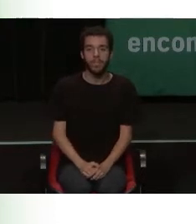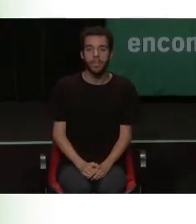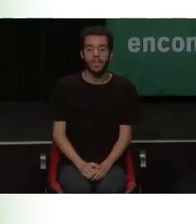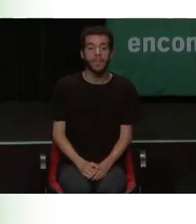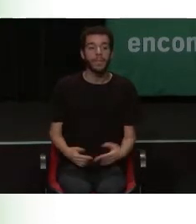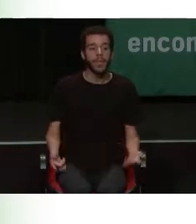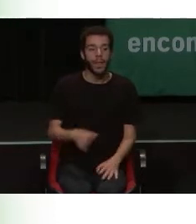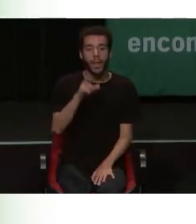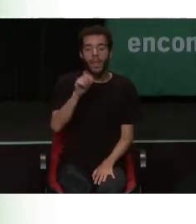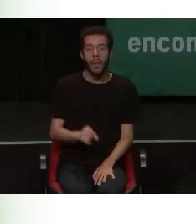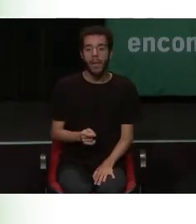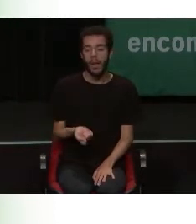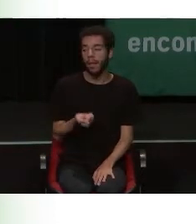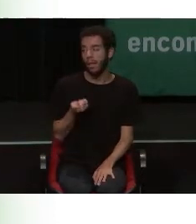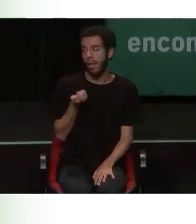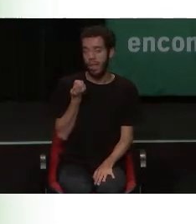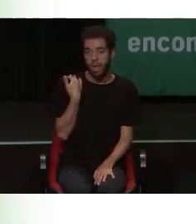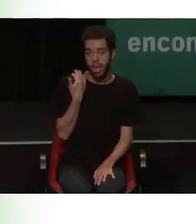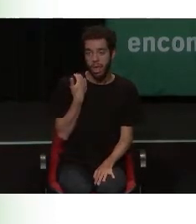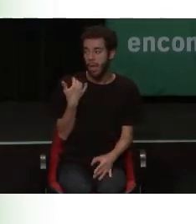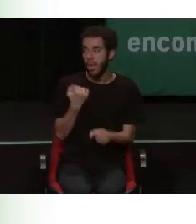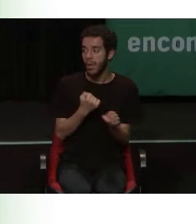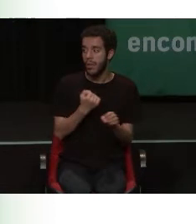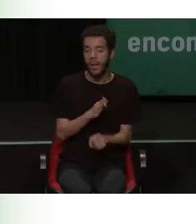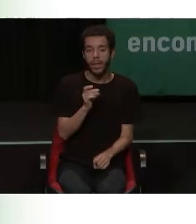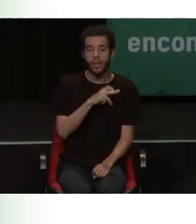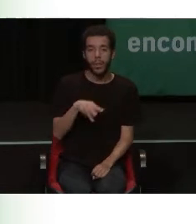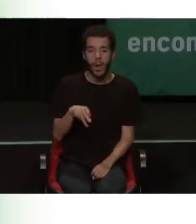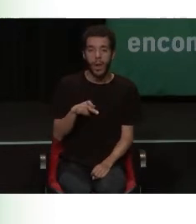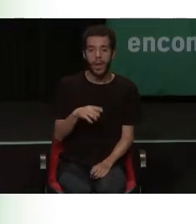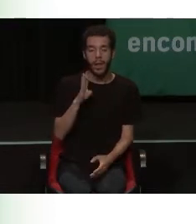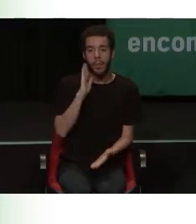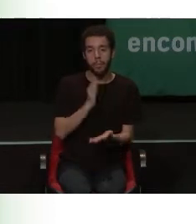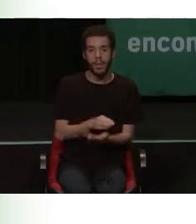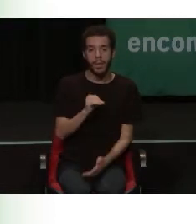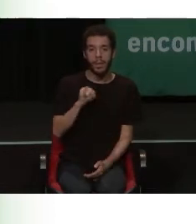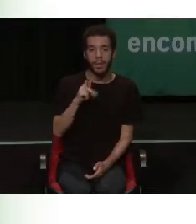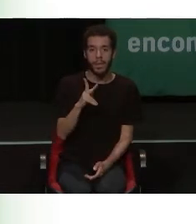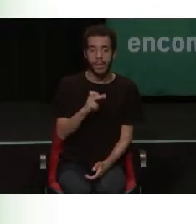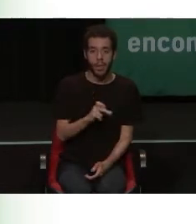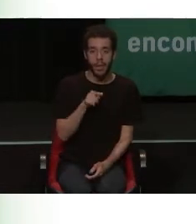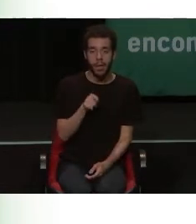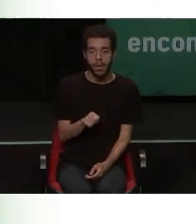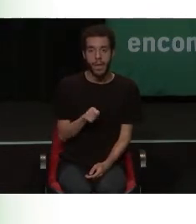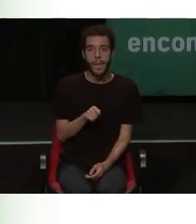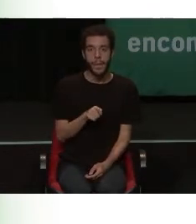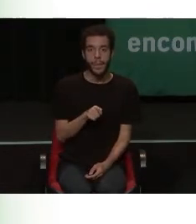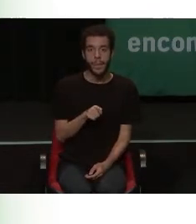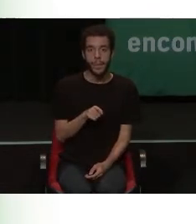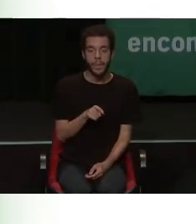Tivemos também, ultimamente, o trabalho da Joana Moreira da Silva deu um